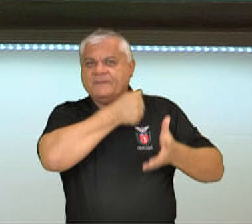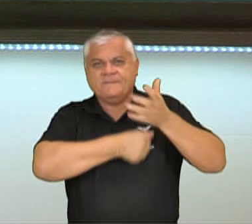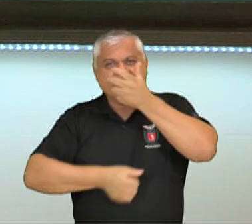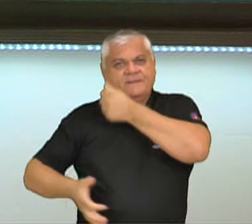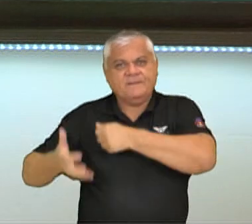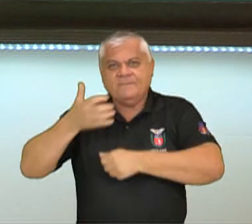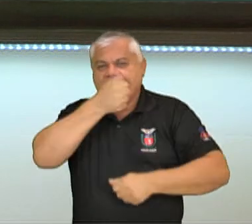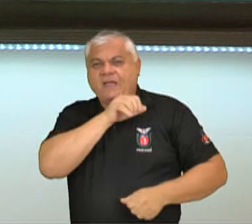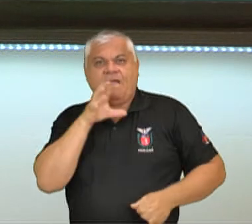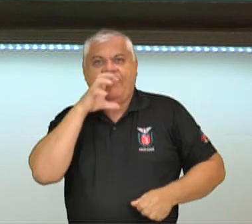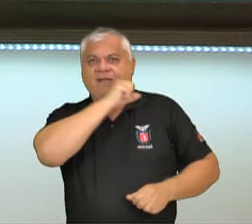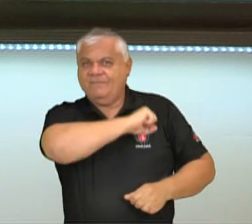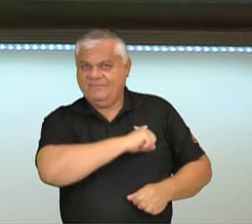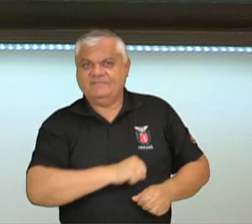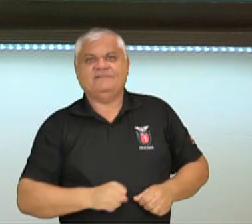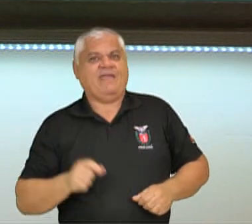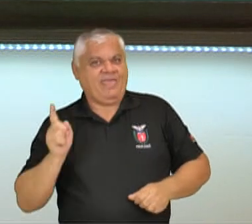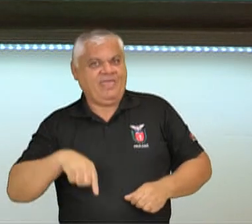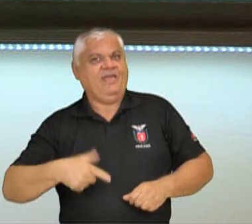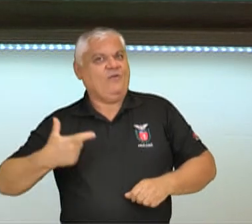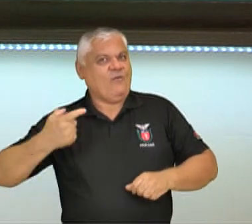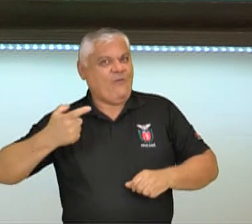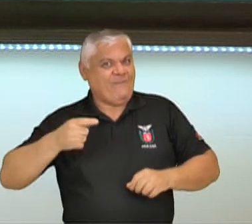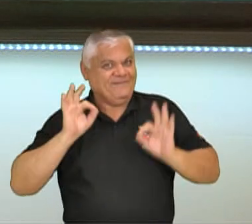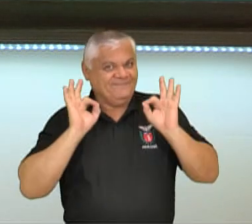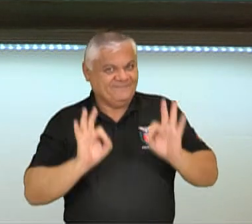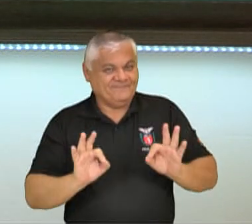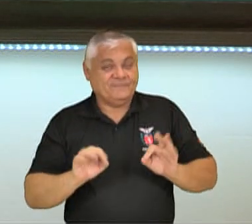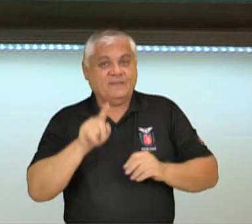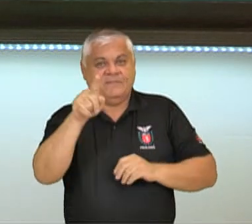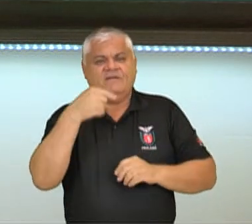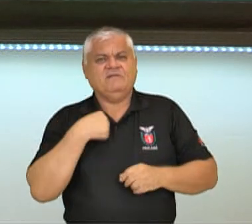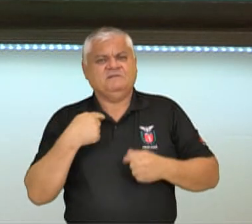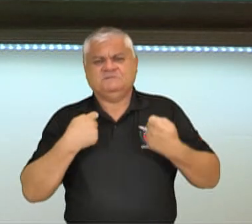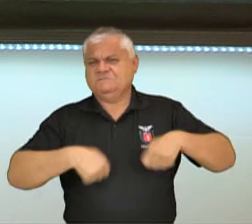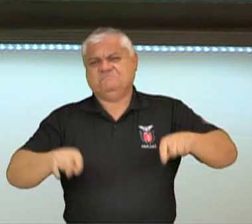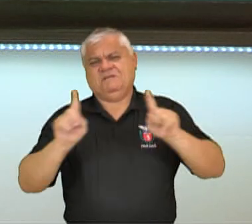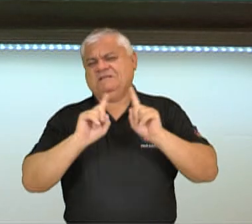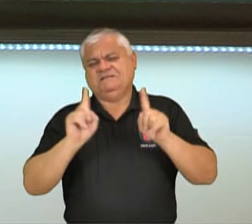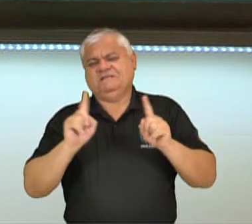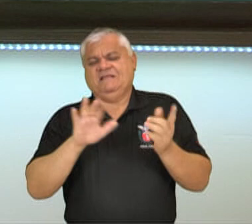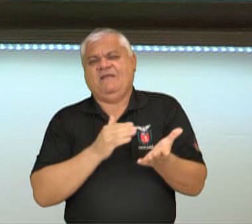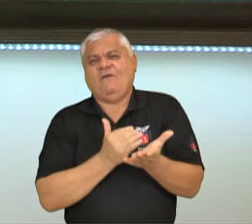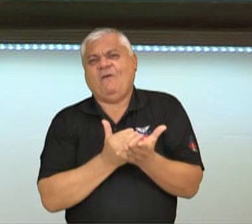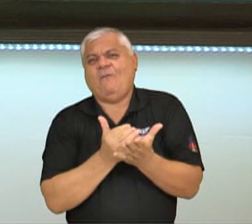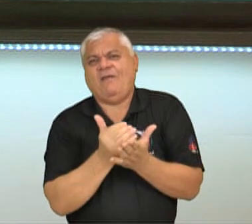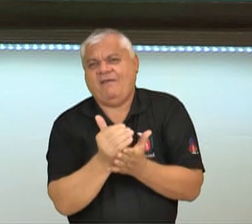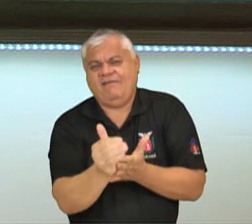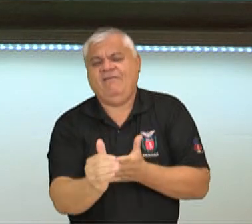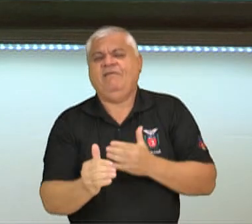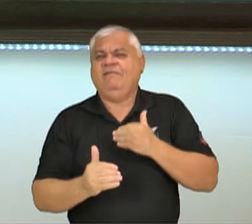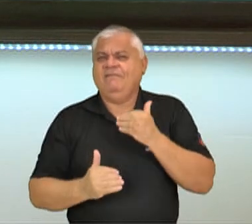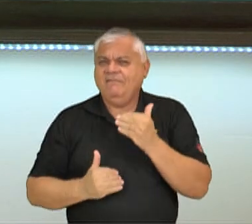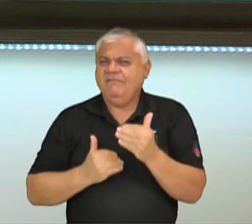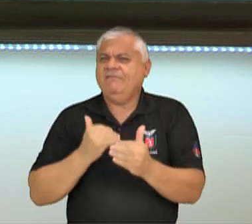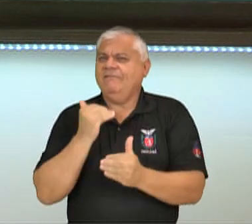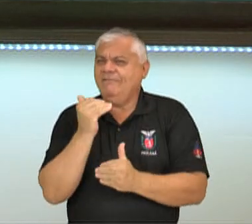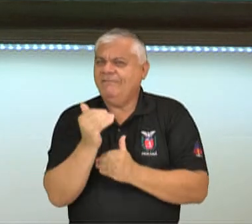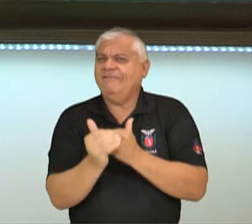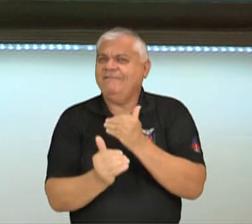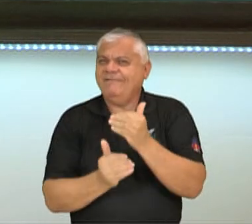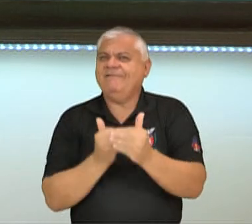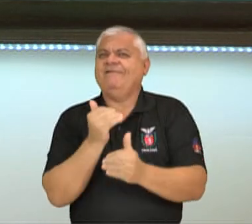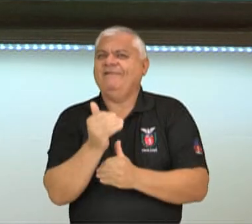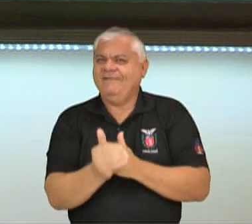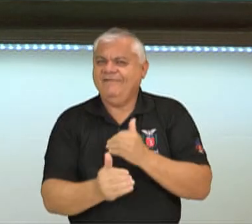muito veloz nos seus golpes, tá? Mas você não precisa ser isso para começar a jogar capoeira. Você pode